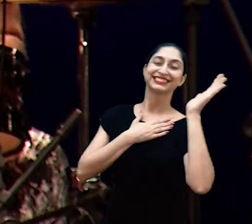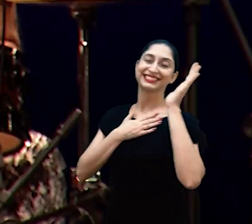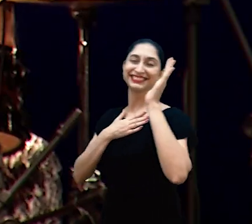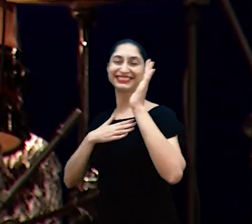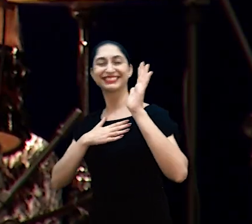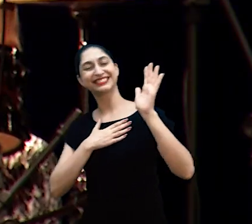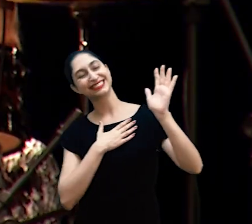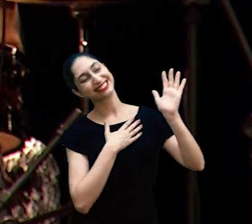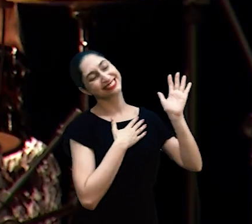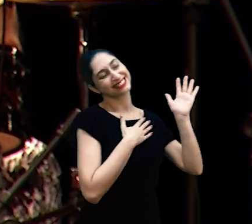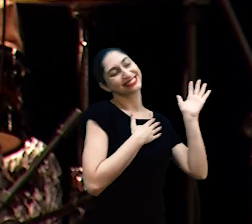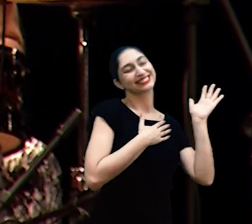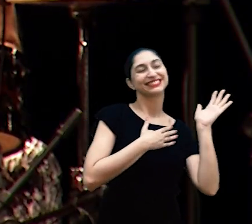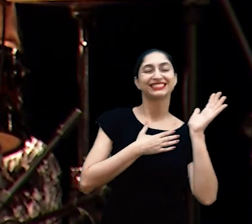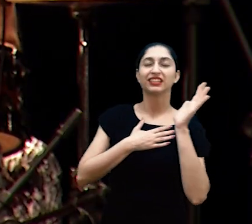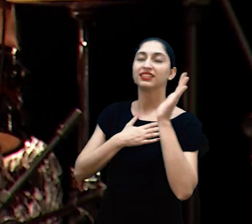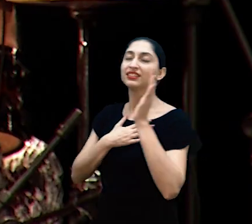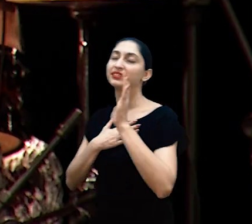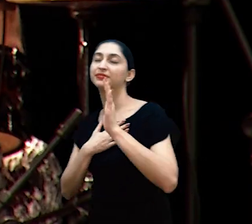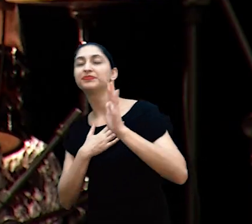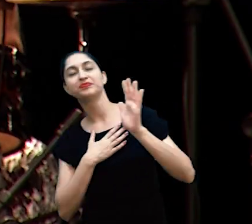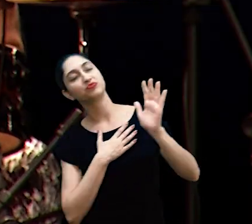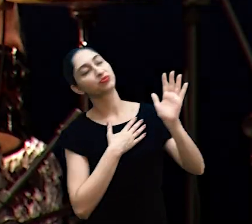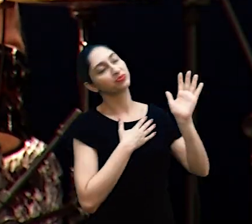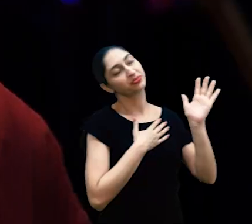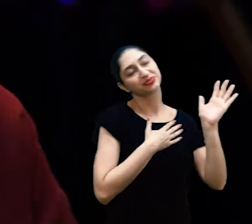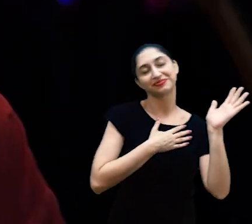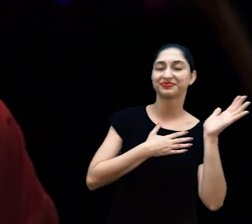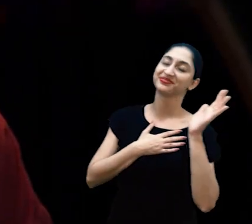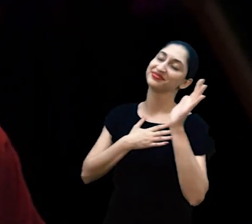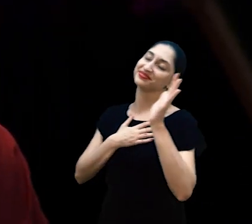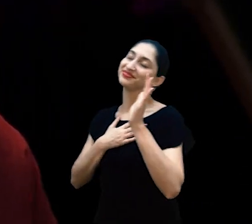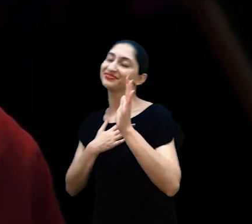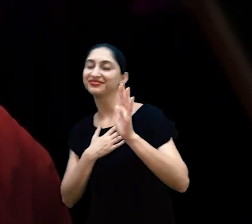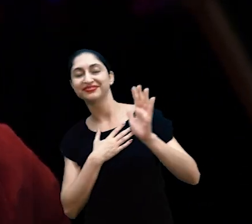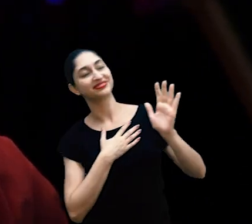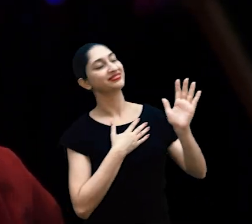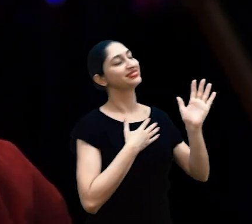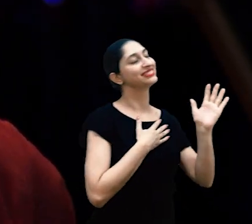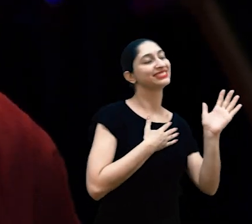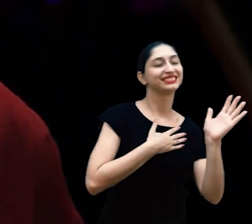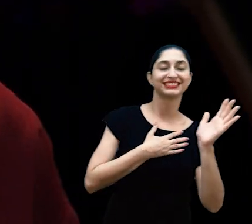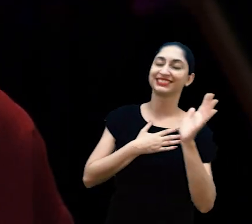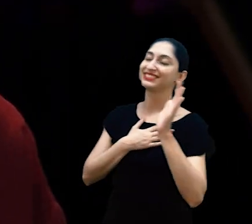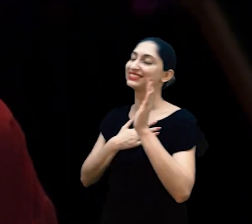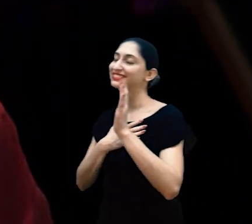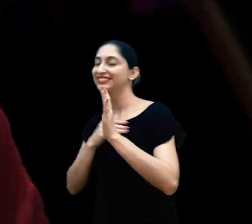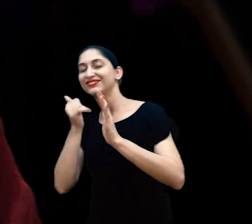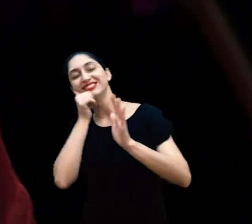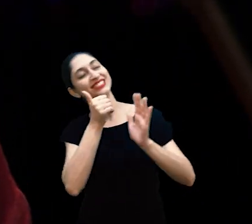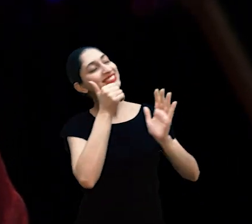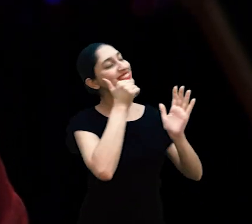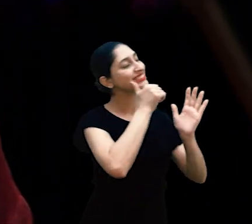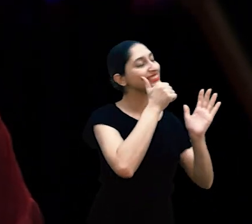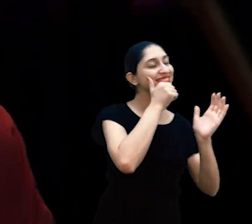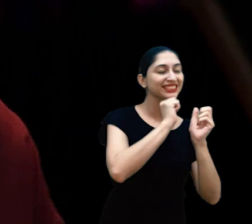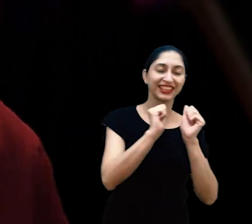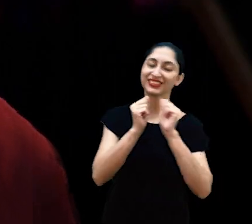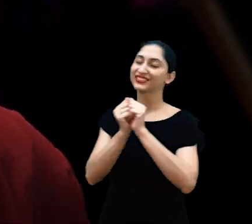bailar, bailar com a minha bailarina, bailar com a minha